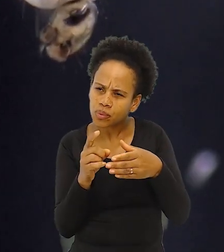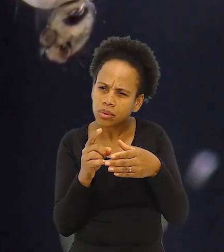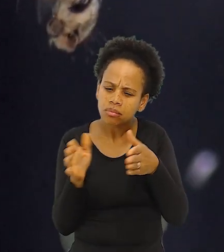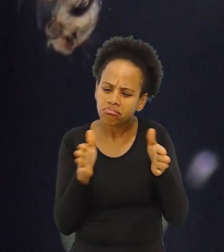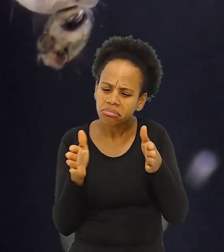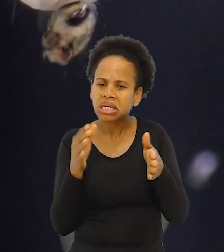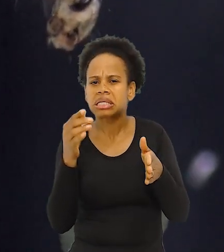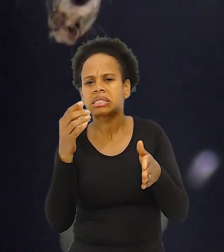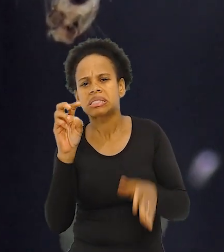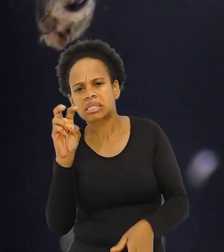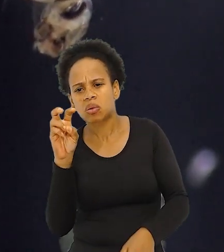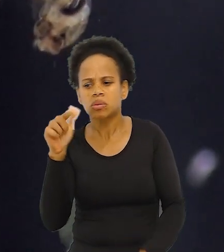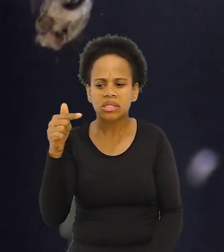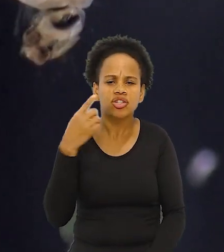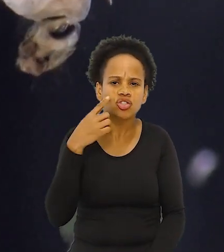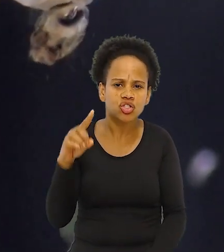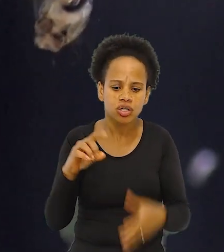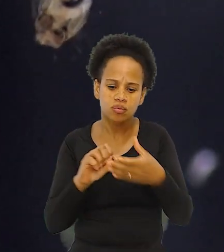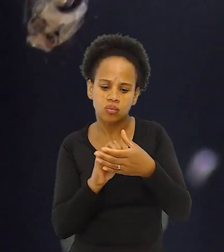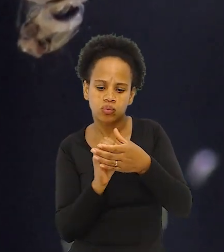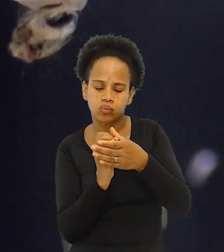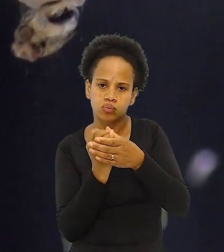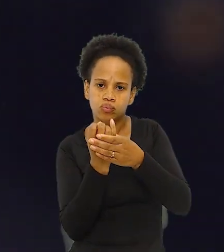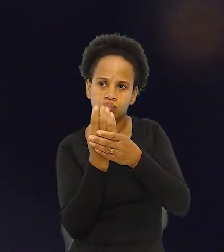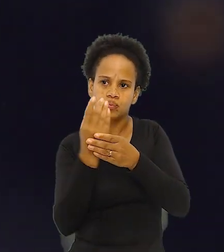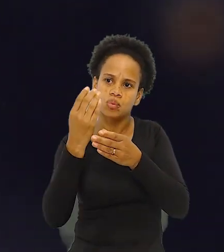7 dias, se transformam em pupa.